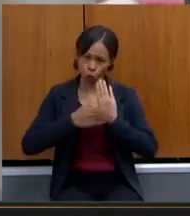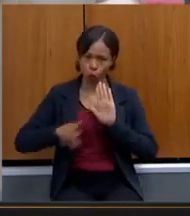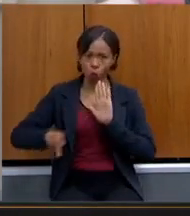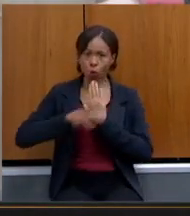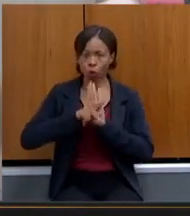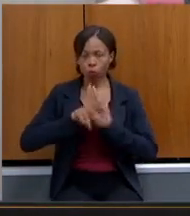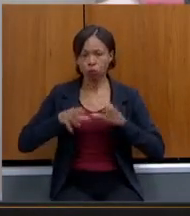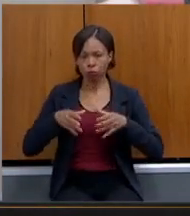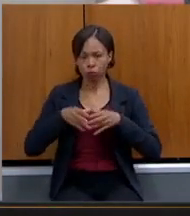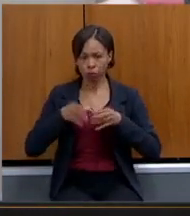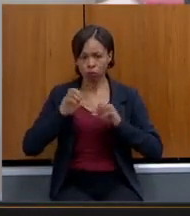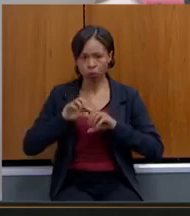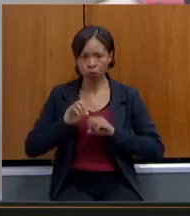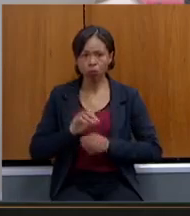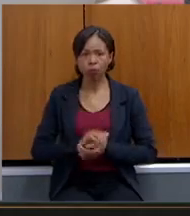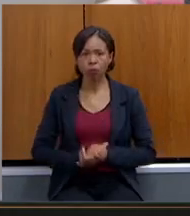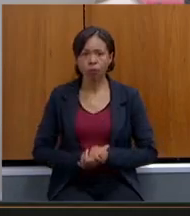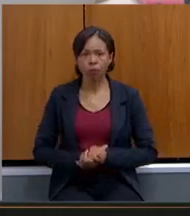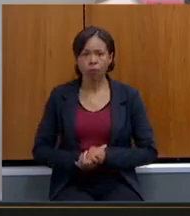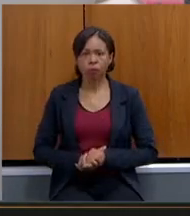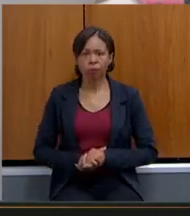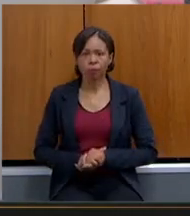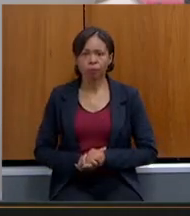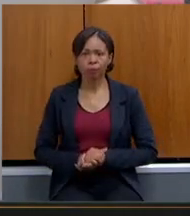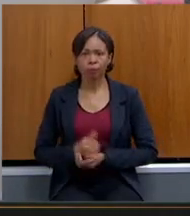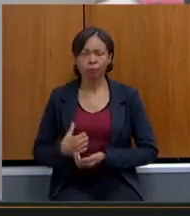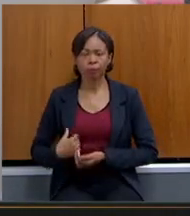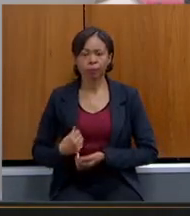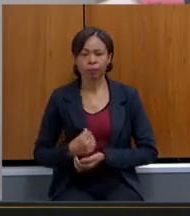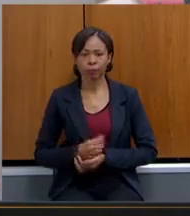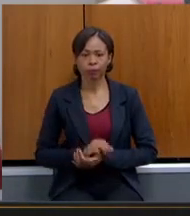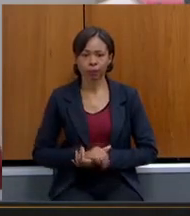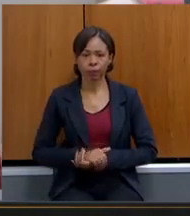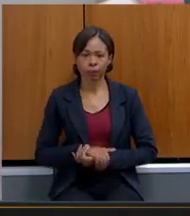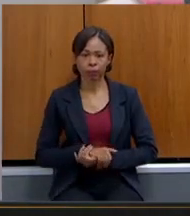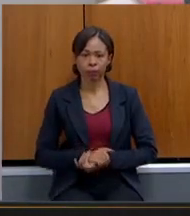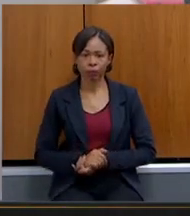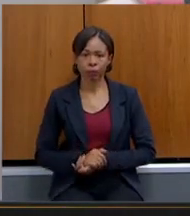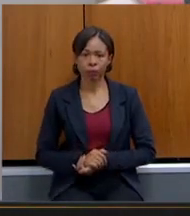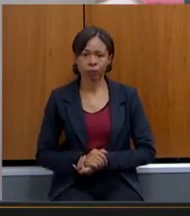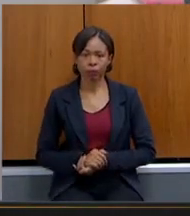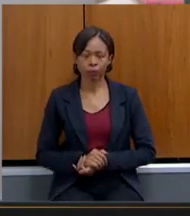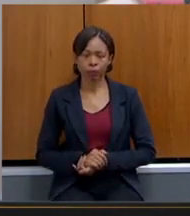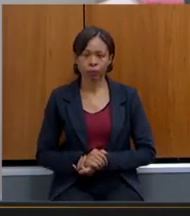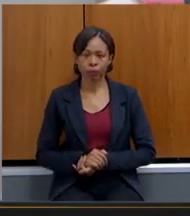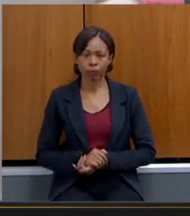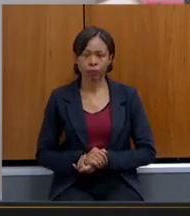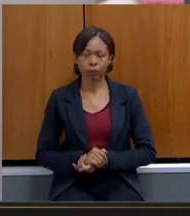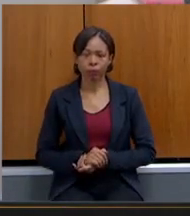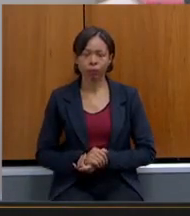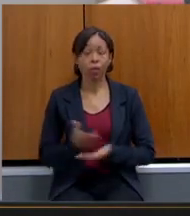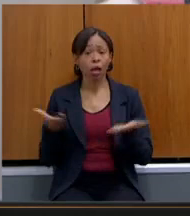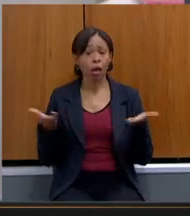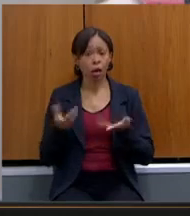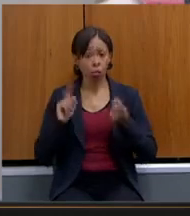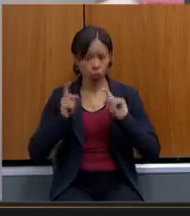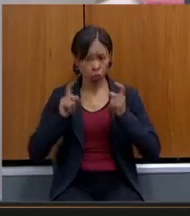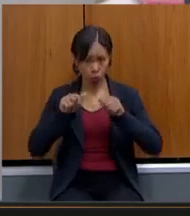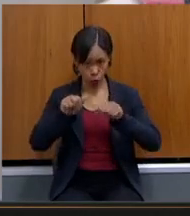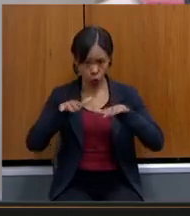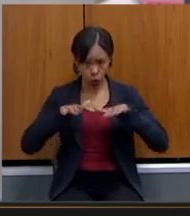da comissão E aí e nós Voltaremos nesta